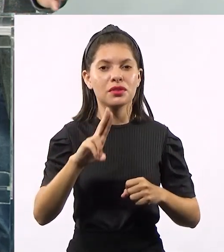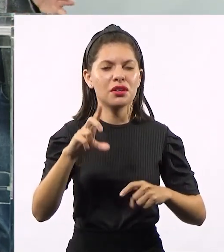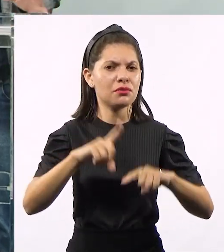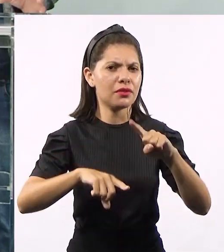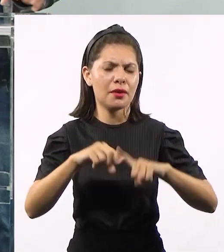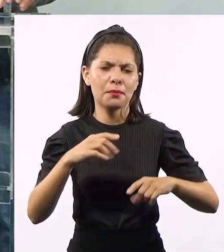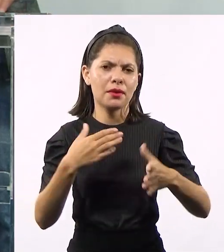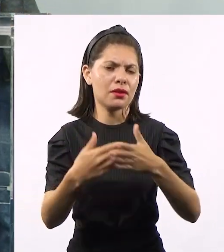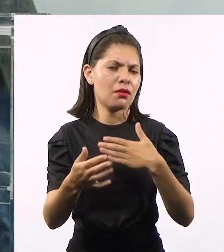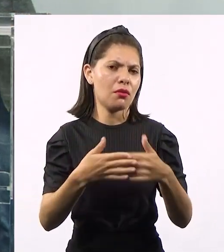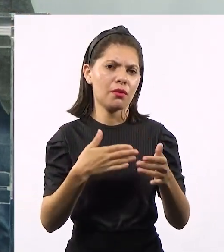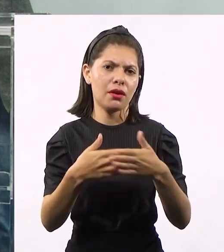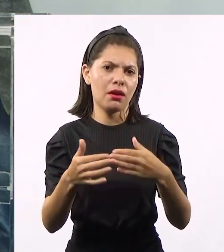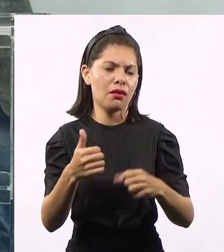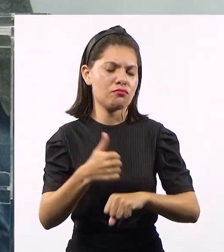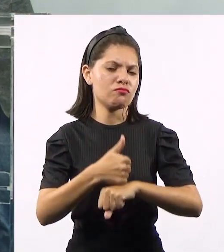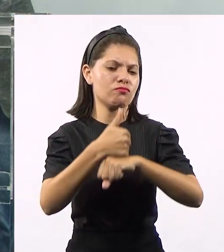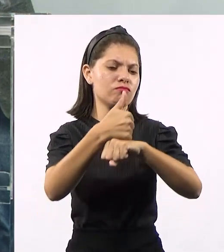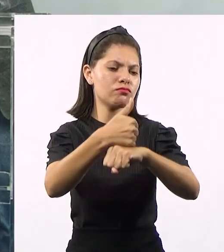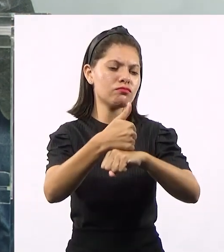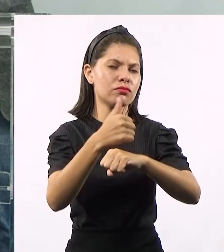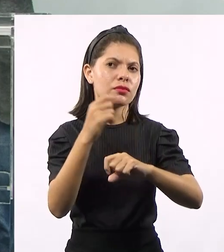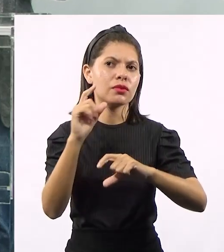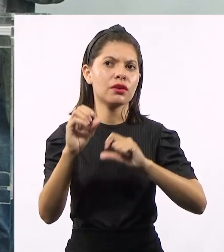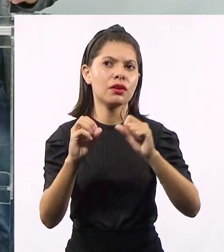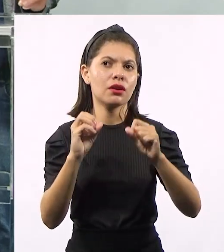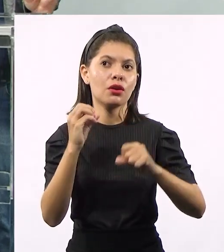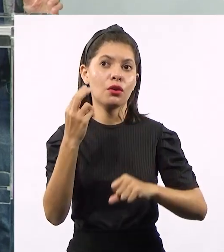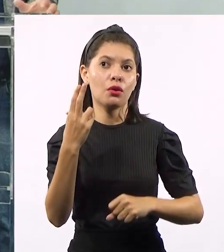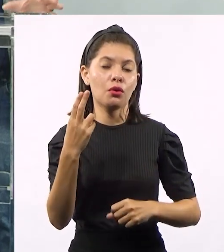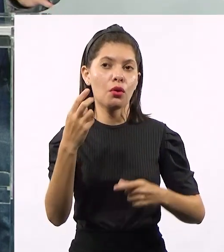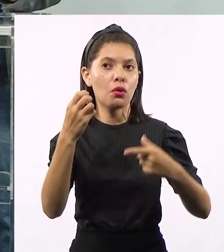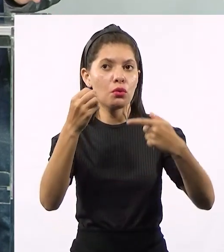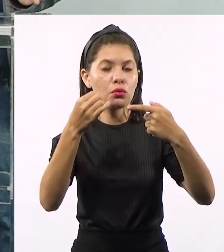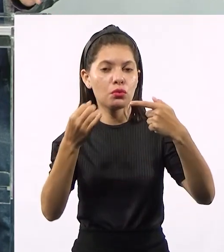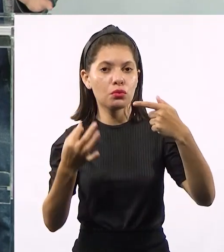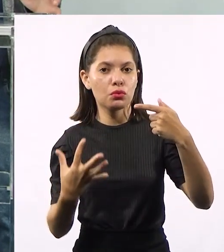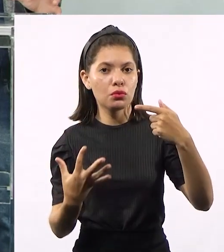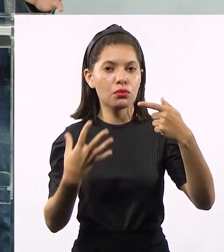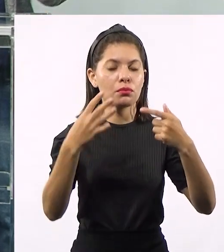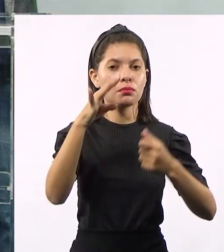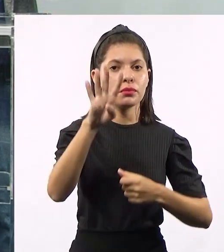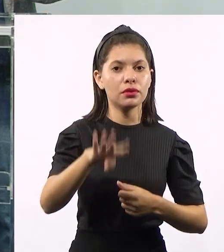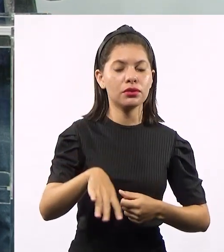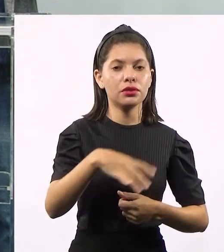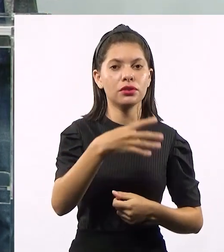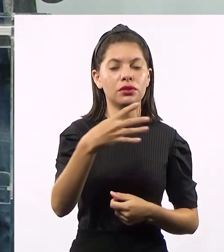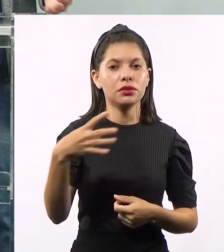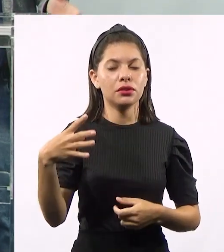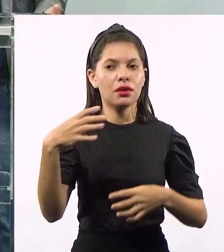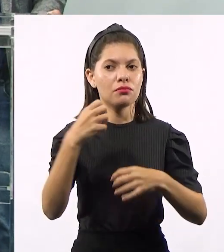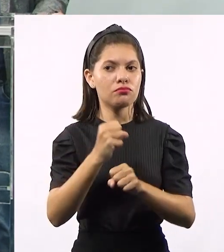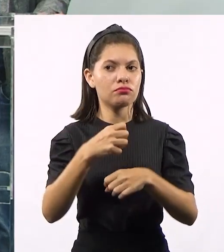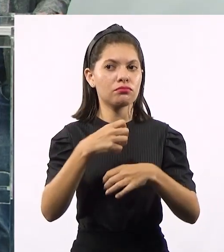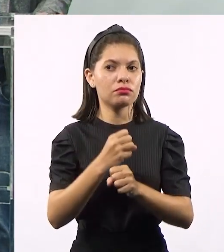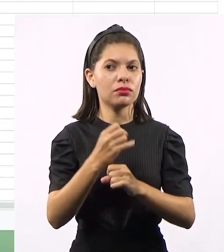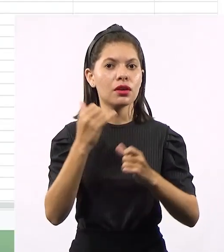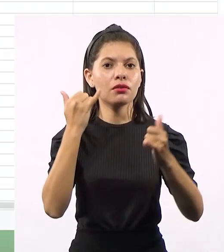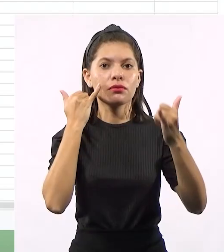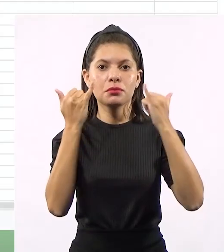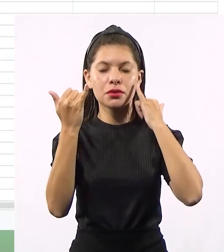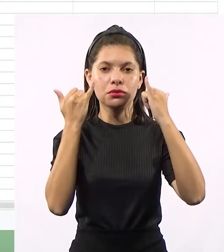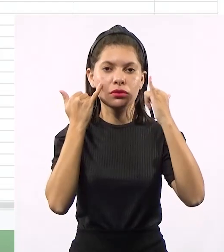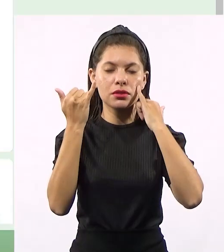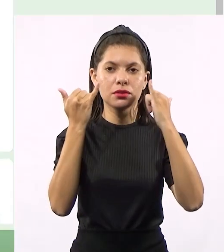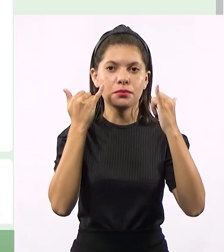qualquer ferramenta mais profissional, ou até mesmo a Google Planilhas para tabular essas informações, criar filtros e etc.